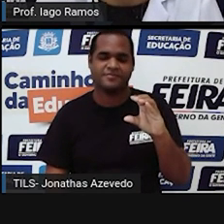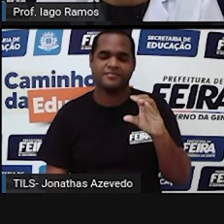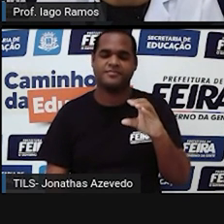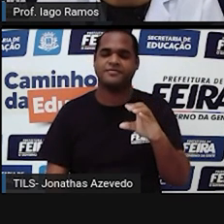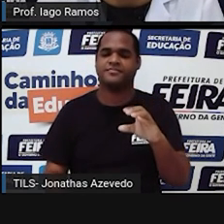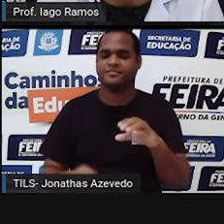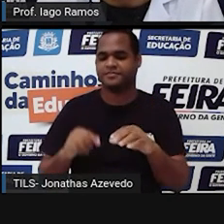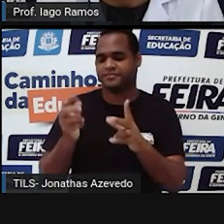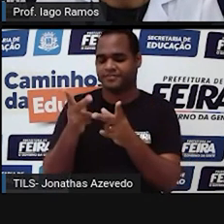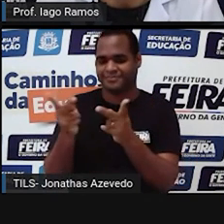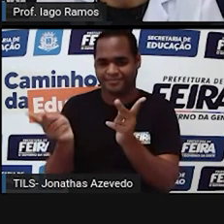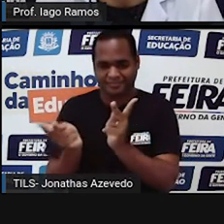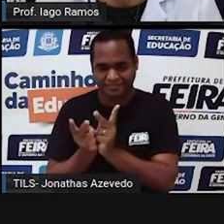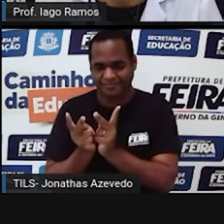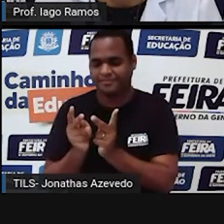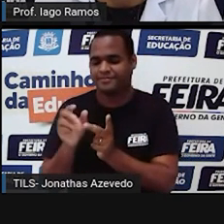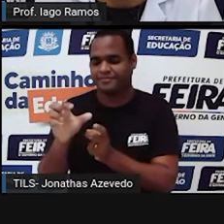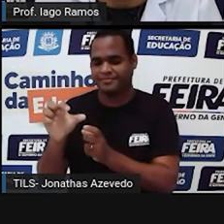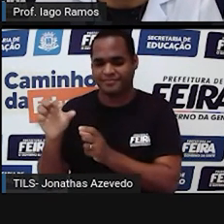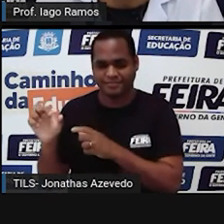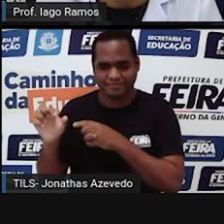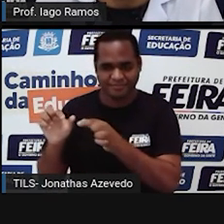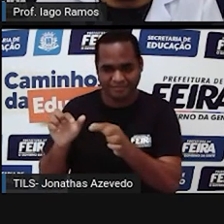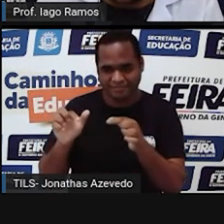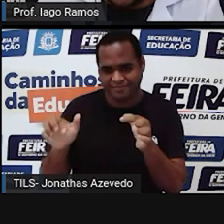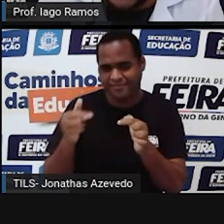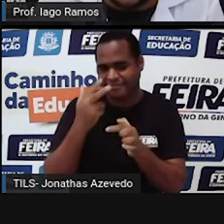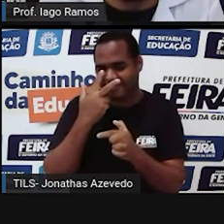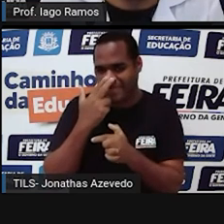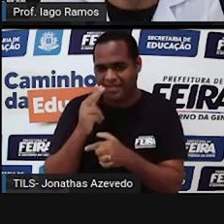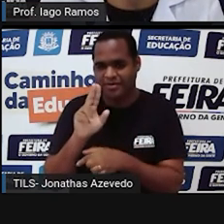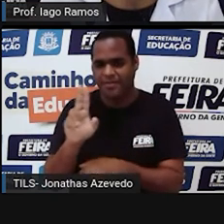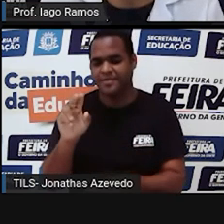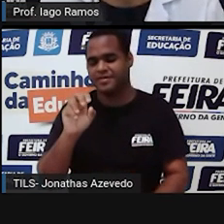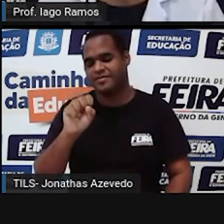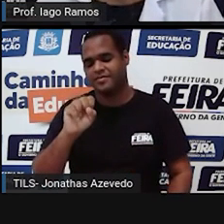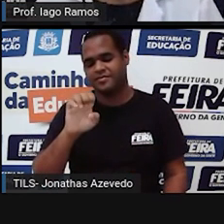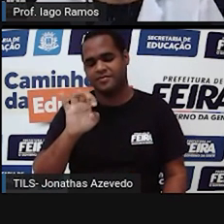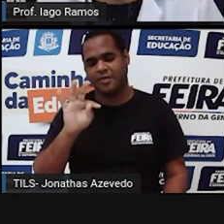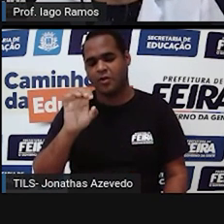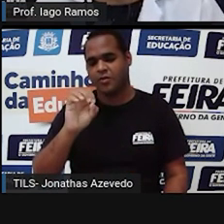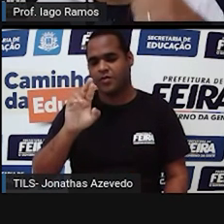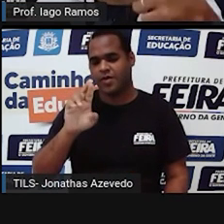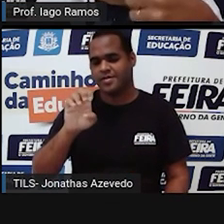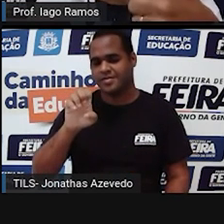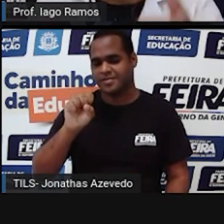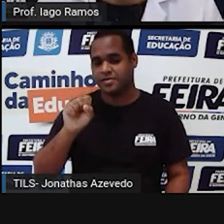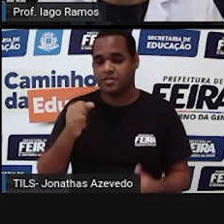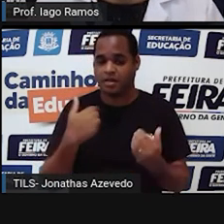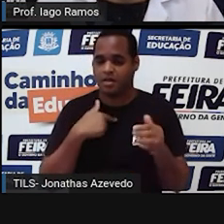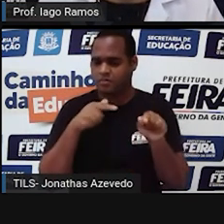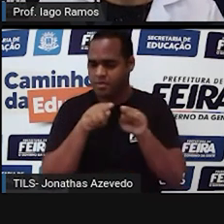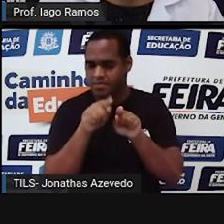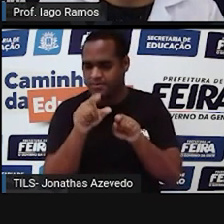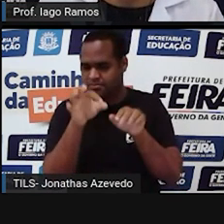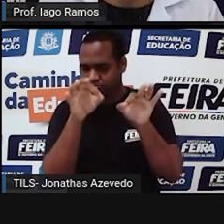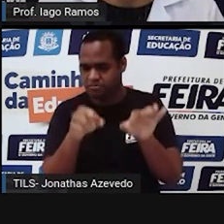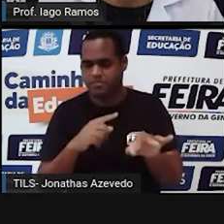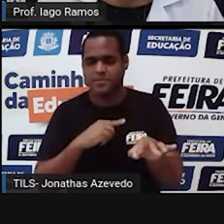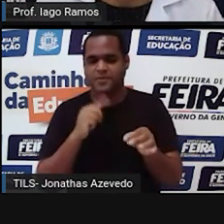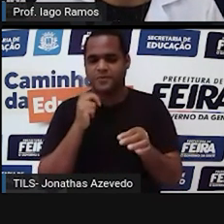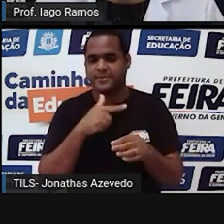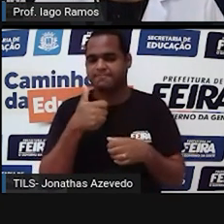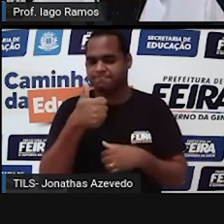é, esse da bolinha, né? O gráfico de pizza. Na verdade, o nome dele é gráfico de setores. Eu também tenho certeza que você acertou